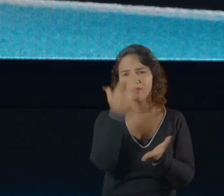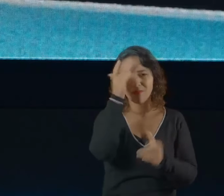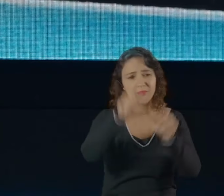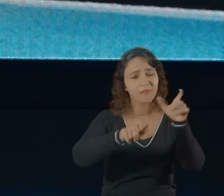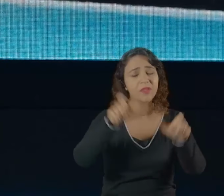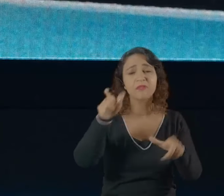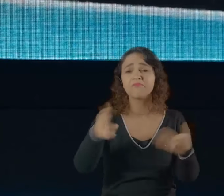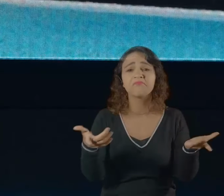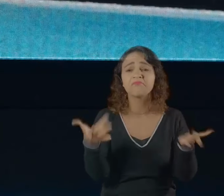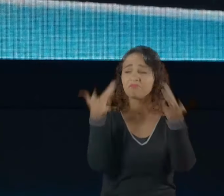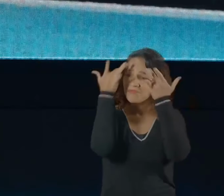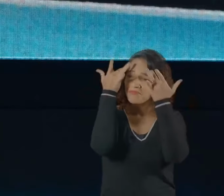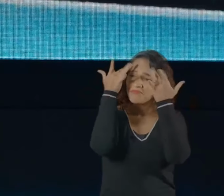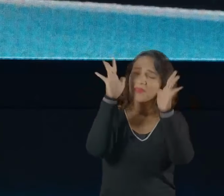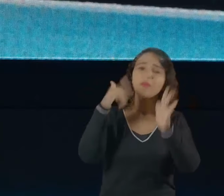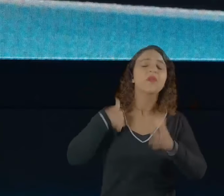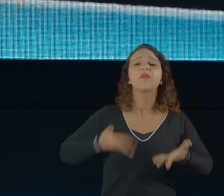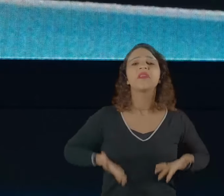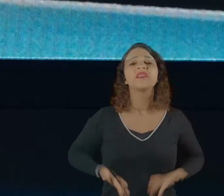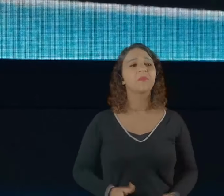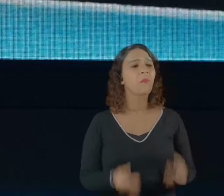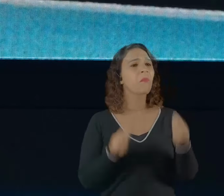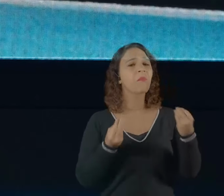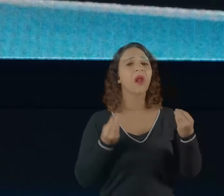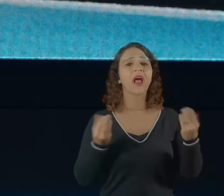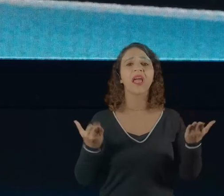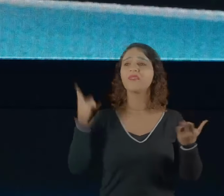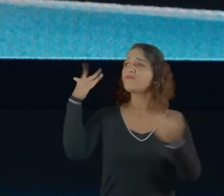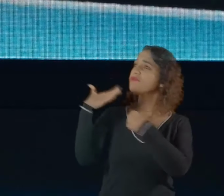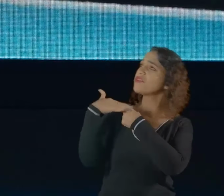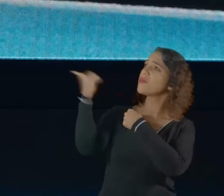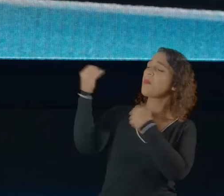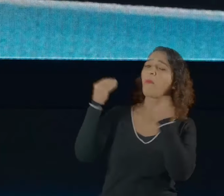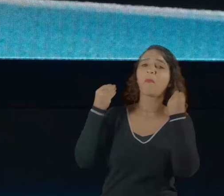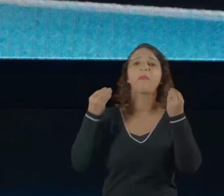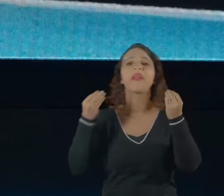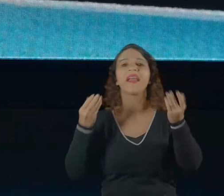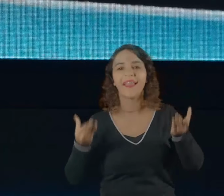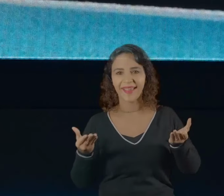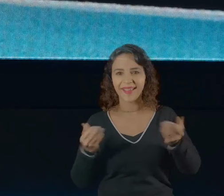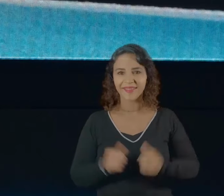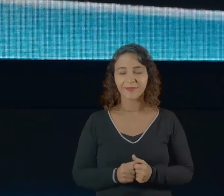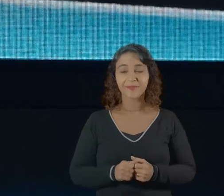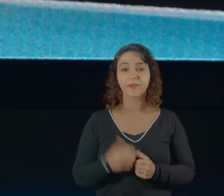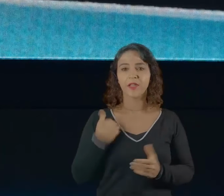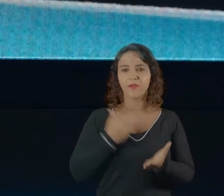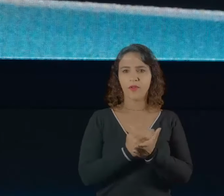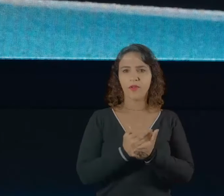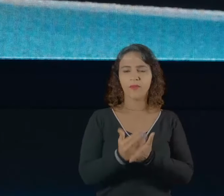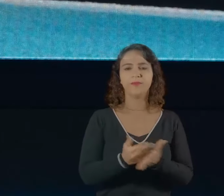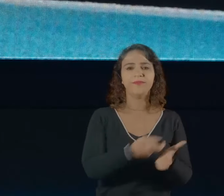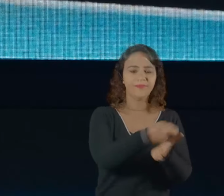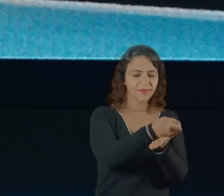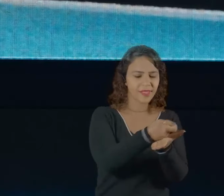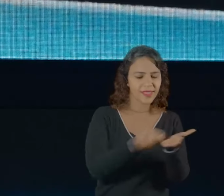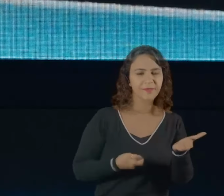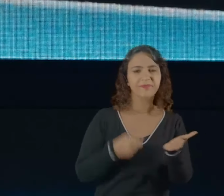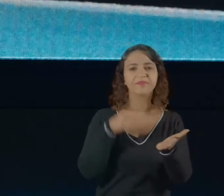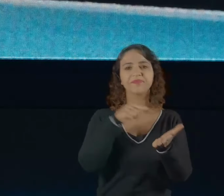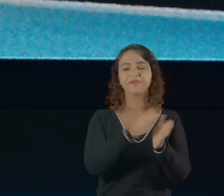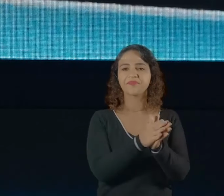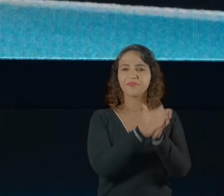é o seu propósito, qual é o seu chamado. Eu vou começar lendo um texto de Efésios, capítulo 1,